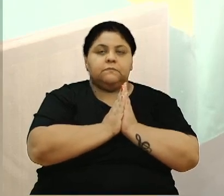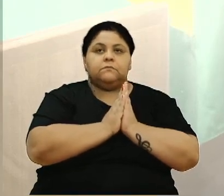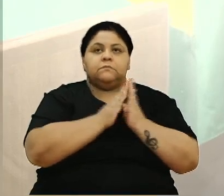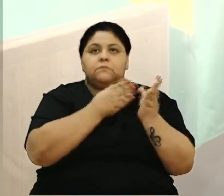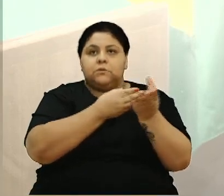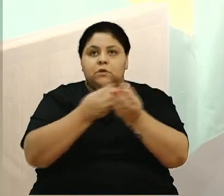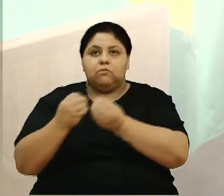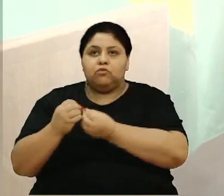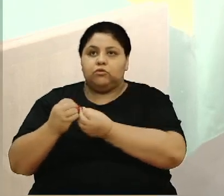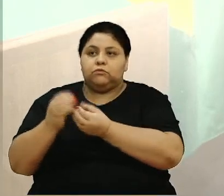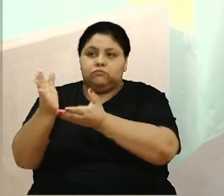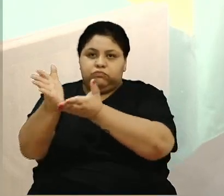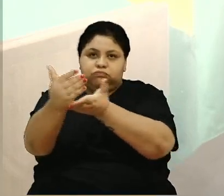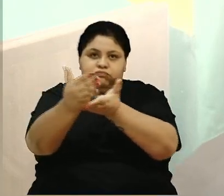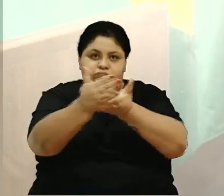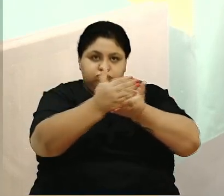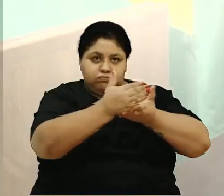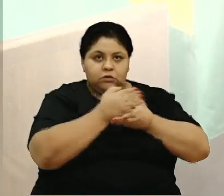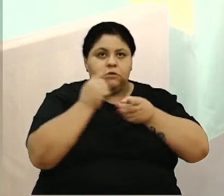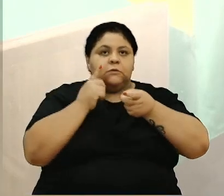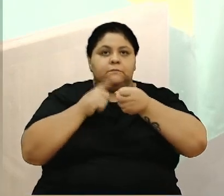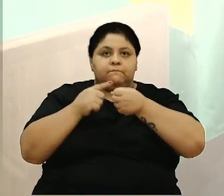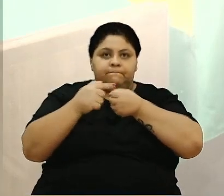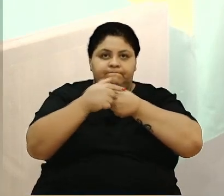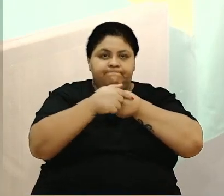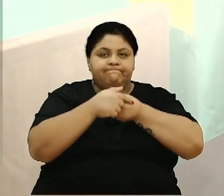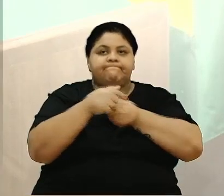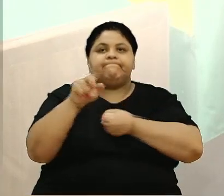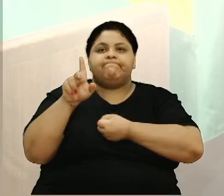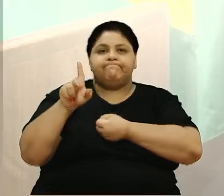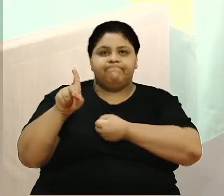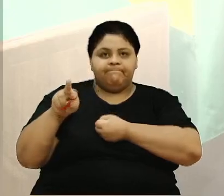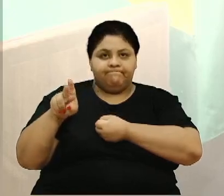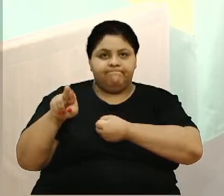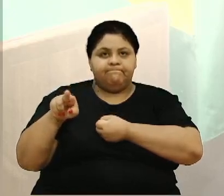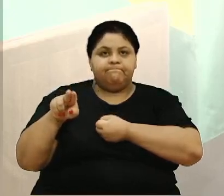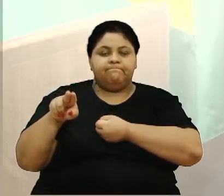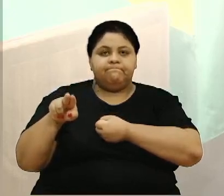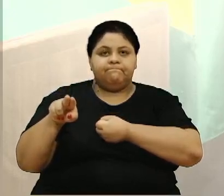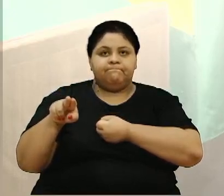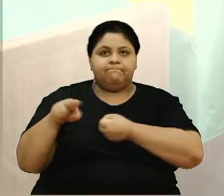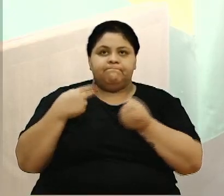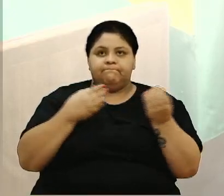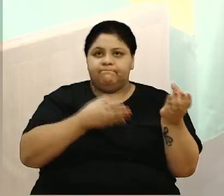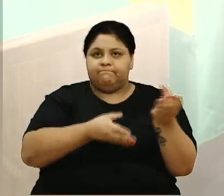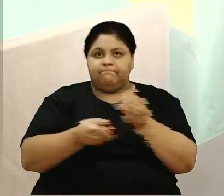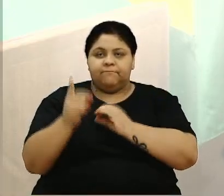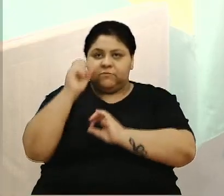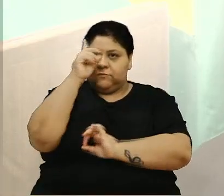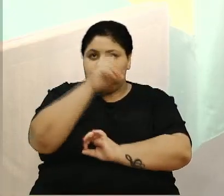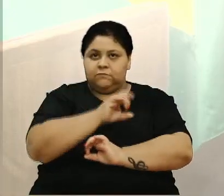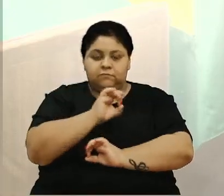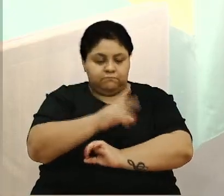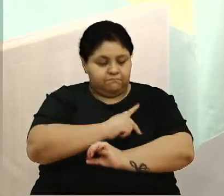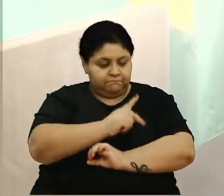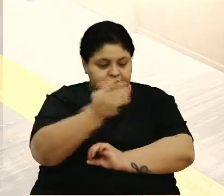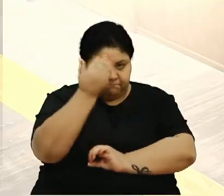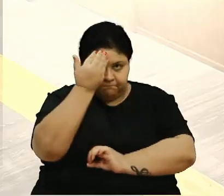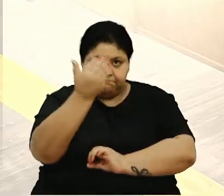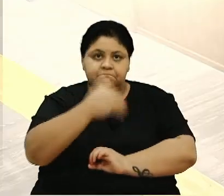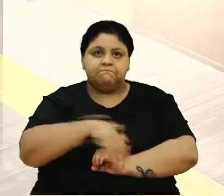muitos donativos para essas cidades, para esses nossos irmãos que estão e muita, mas muita dificuldade. Era isso, senhor presidente. Muito obrigado.